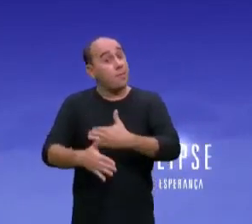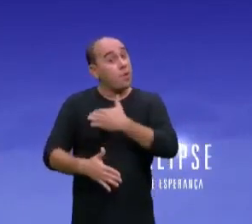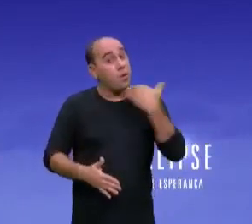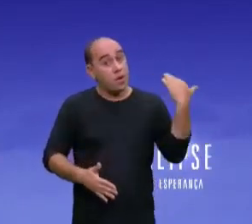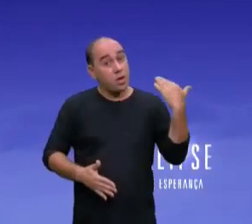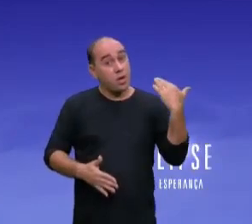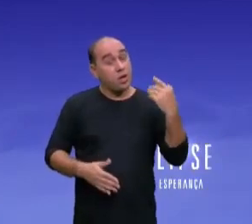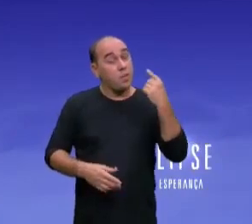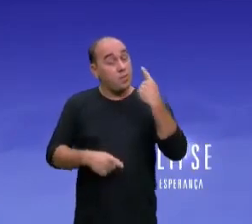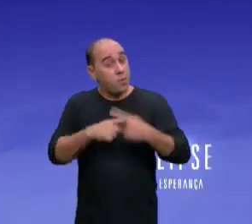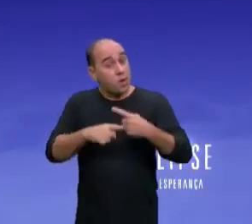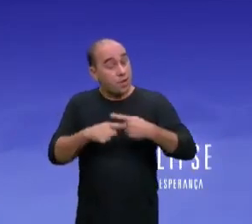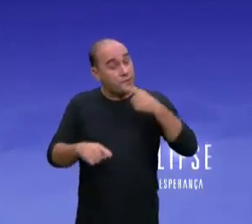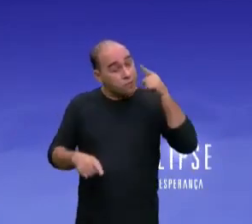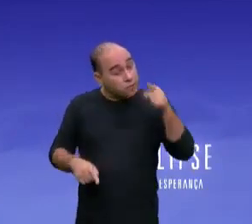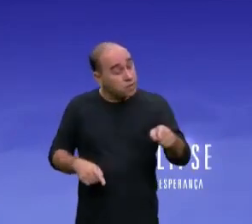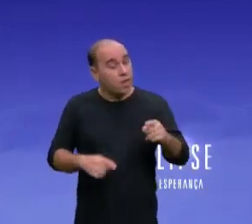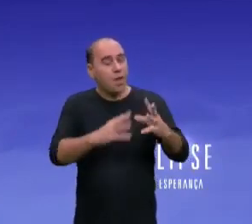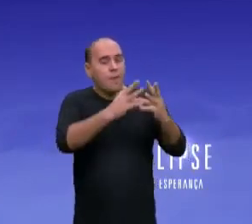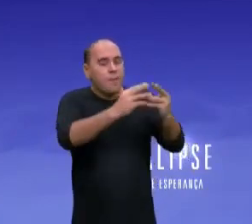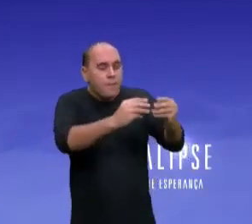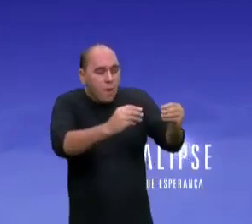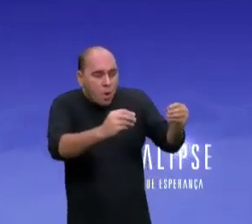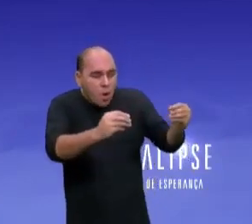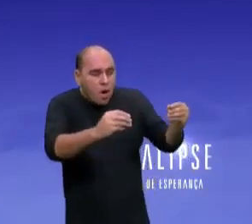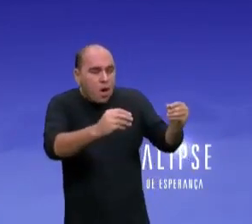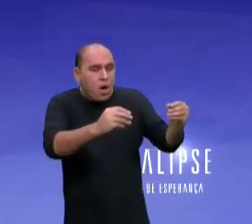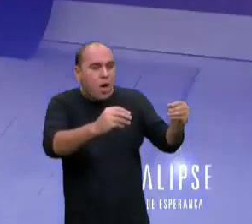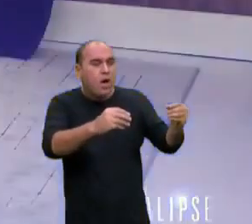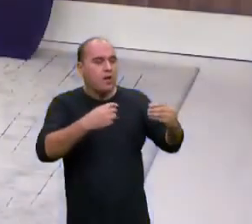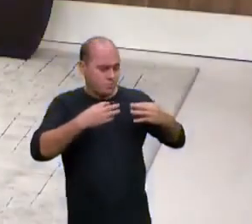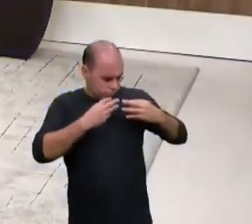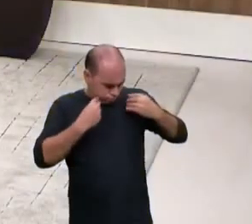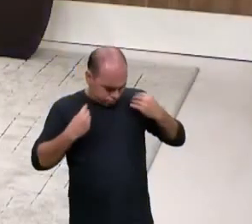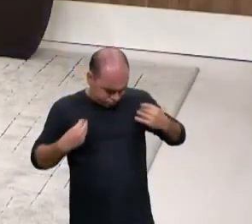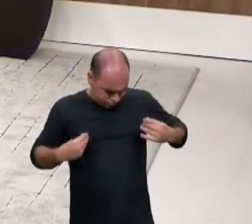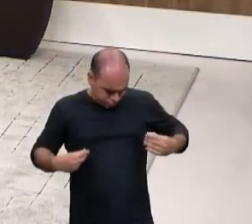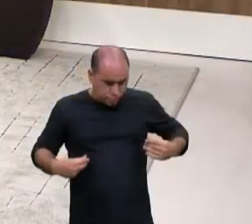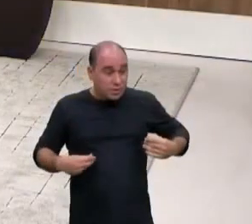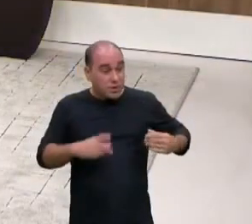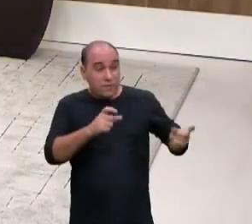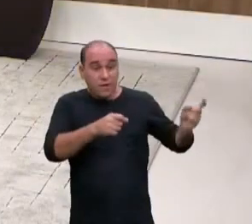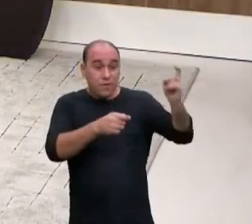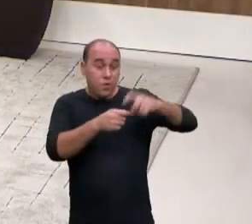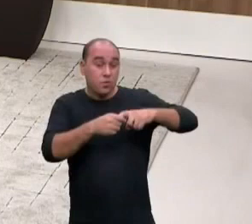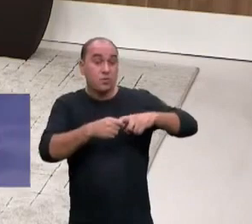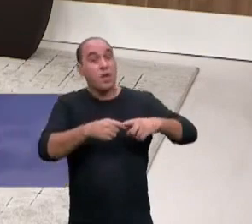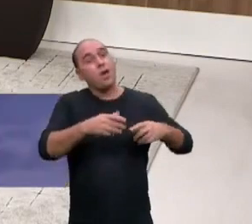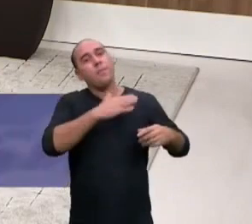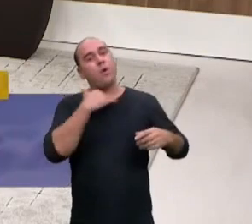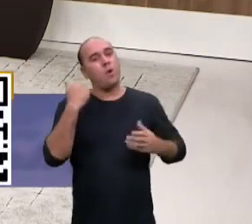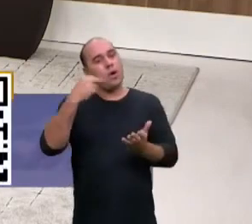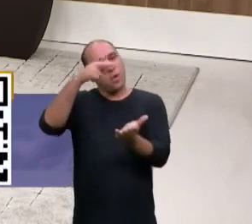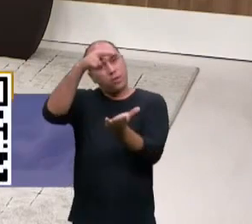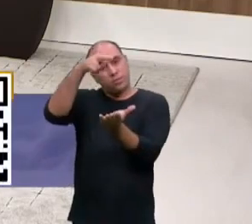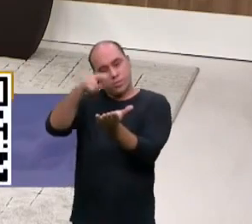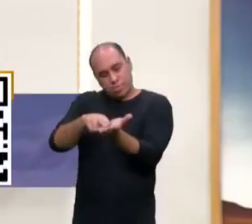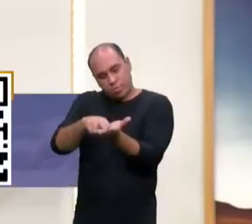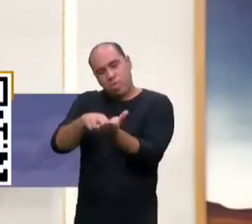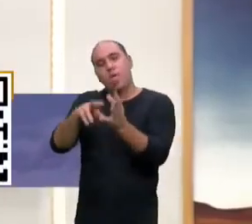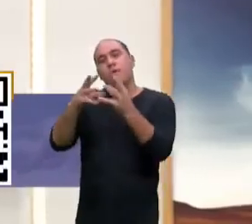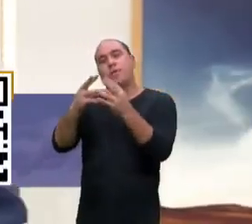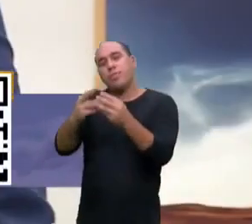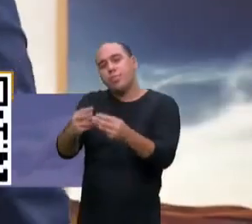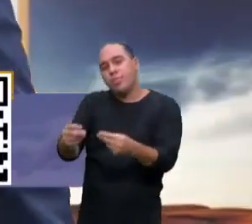formado porque tu és pó e ao pó tornarás ouviu Tu és pó e ao pó tornarás